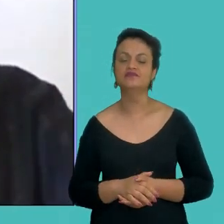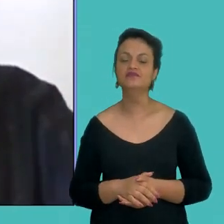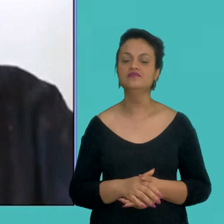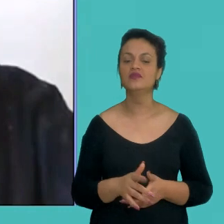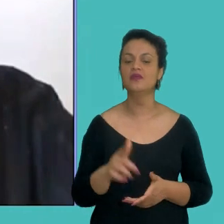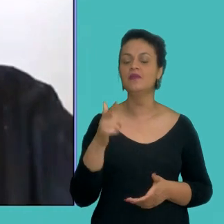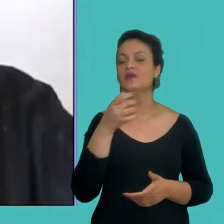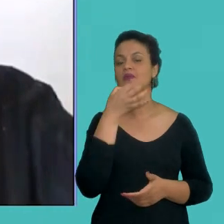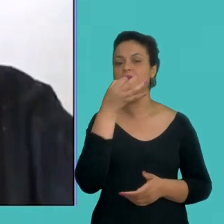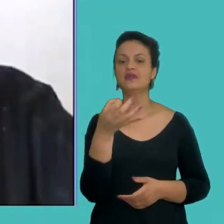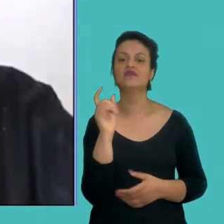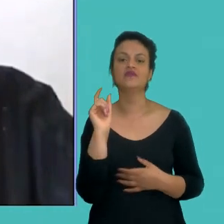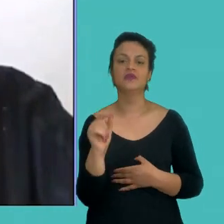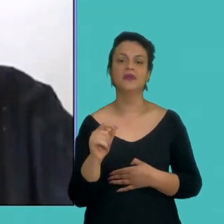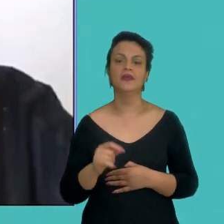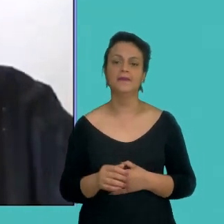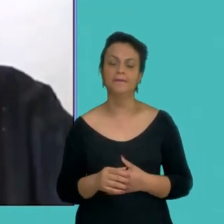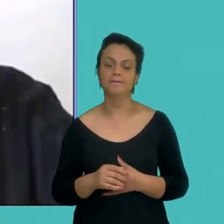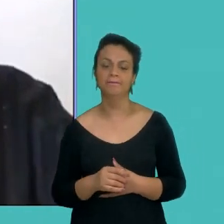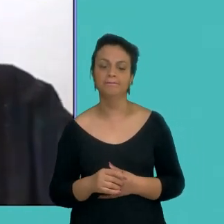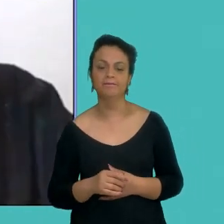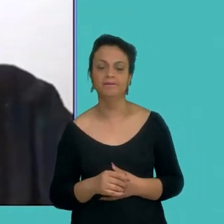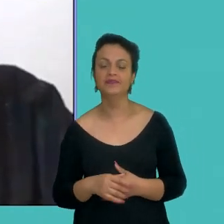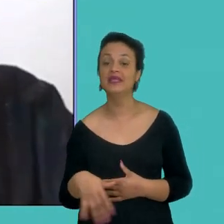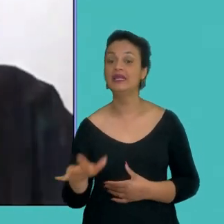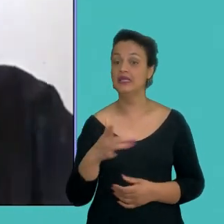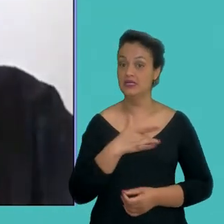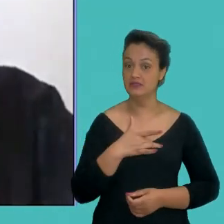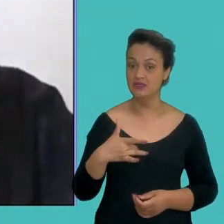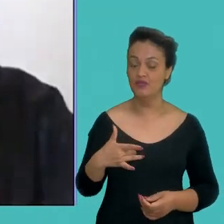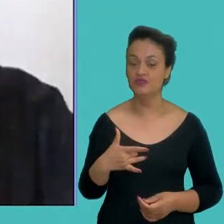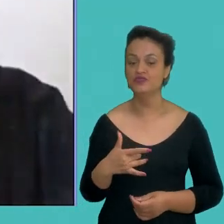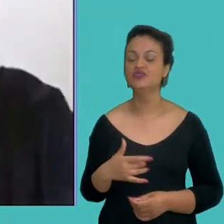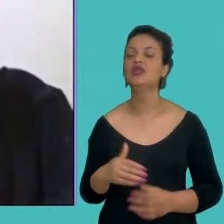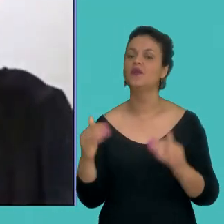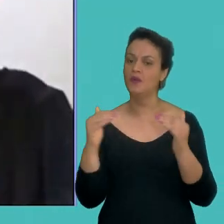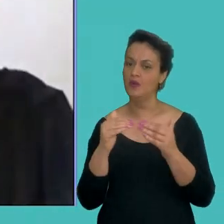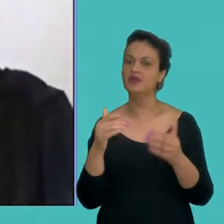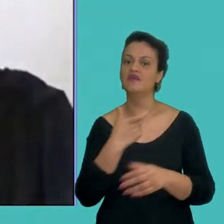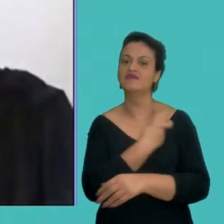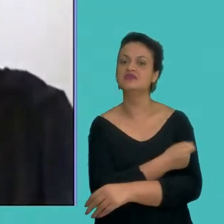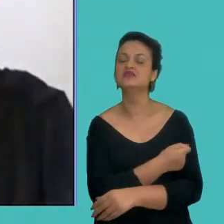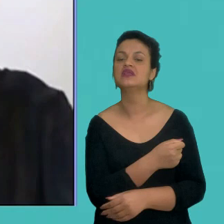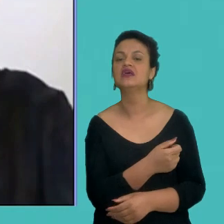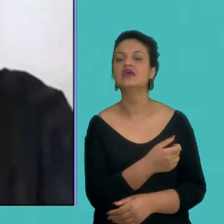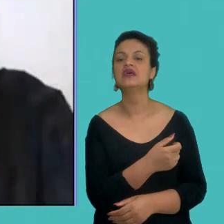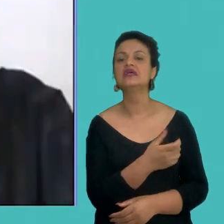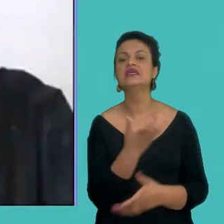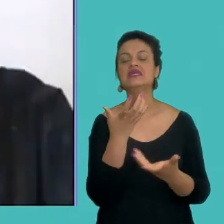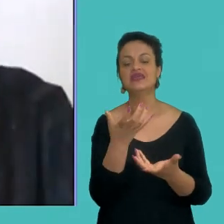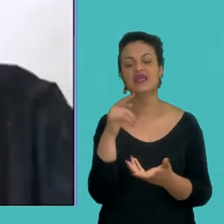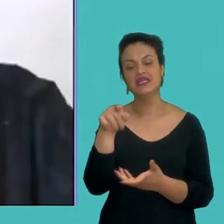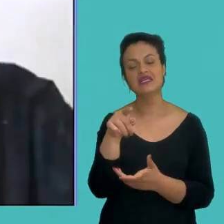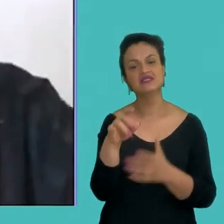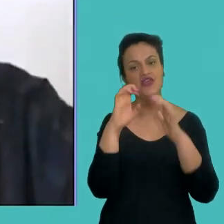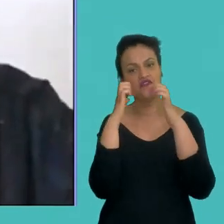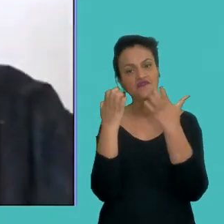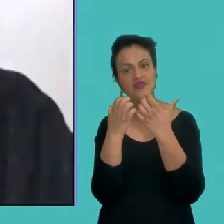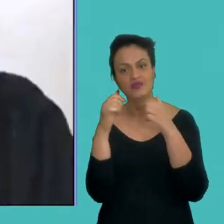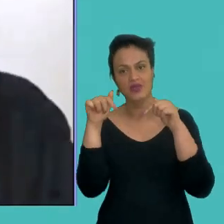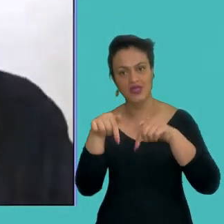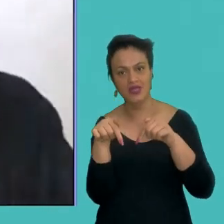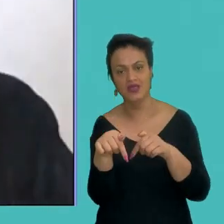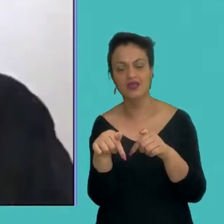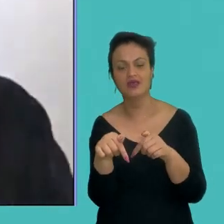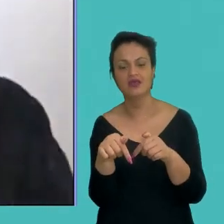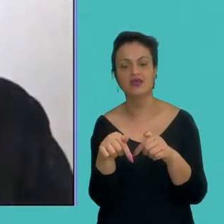tem um longo comentário, eu vou resumir, que ele é da área de saúde, é favorável à vacinação, e ele gostaria que esse evento tivesse